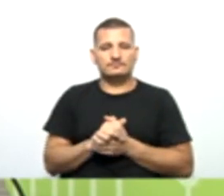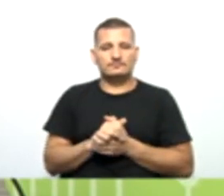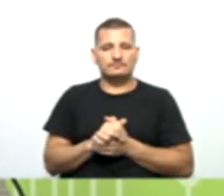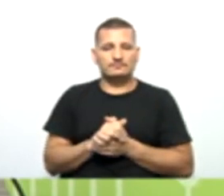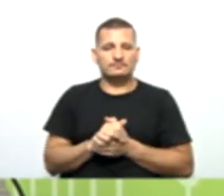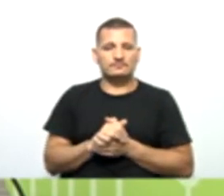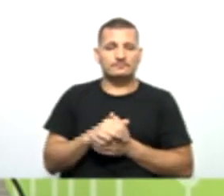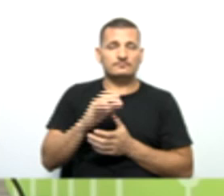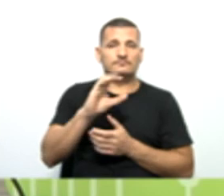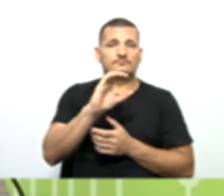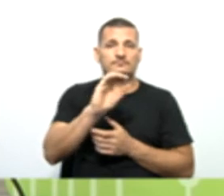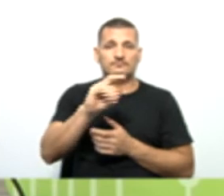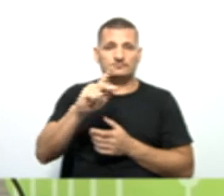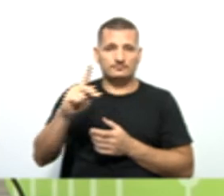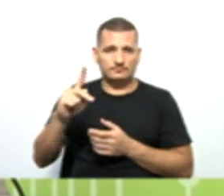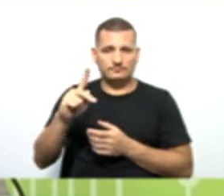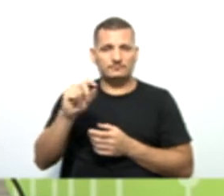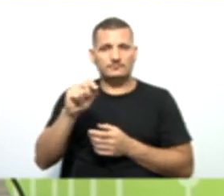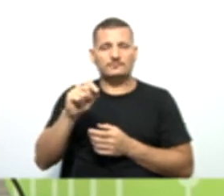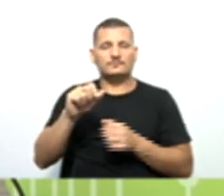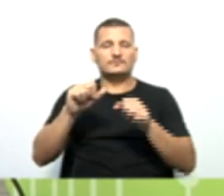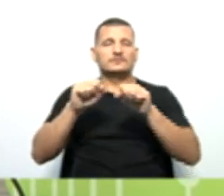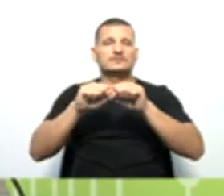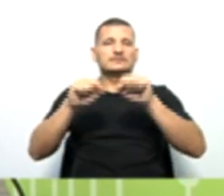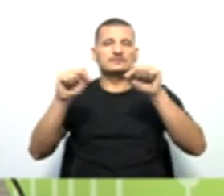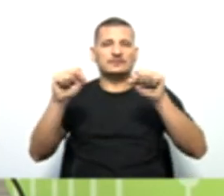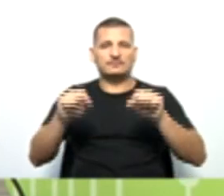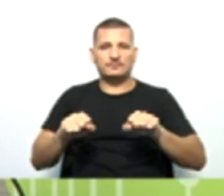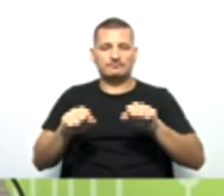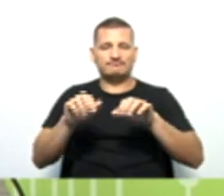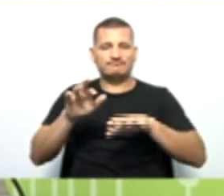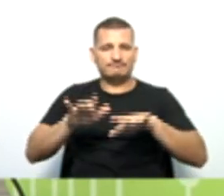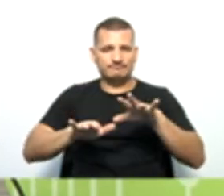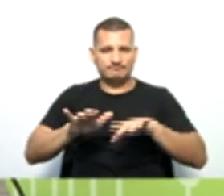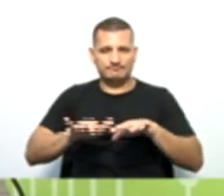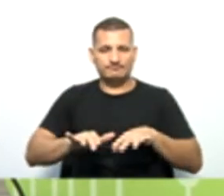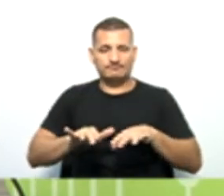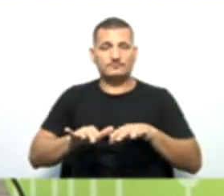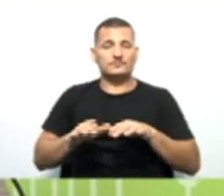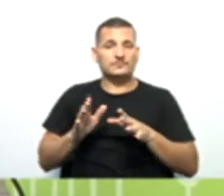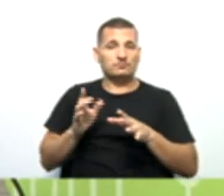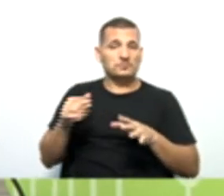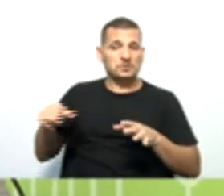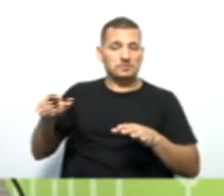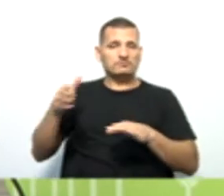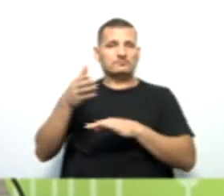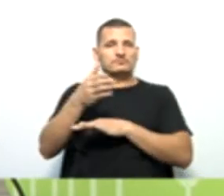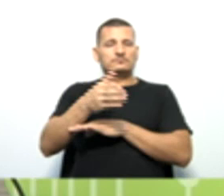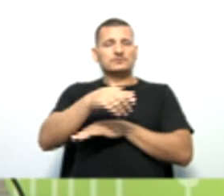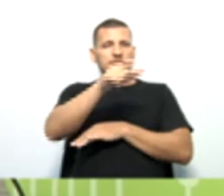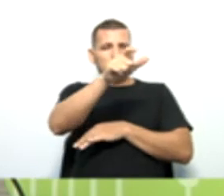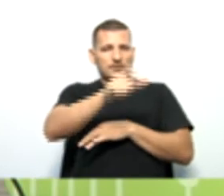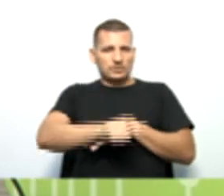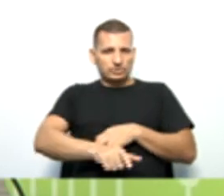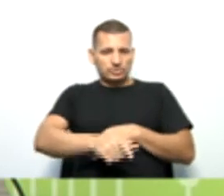uma cooperativa de desenvolvimento de software, por exemplo. Tá? Então, eles vão lá no cliente, negociam para